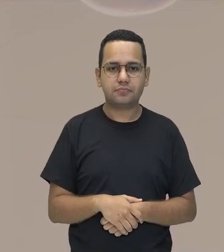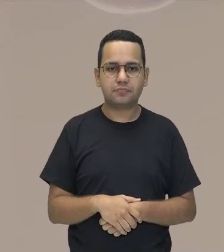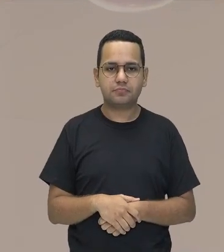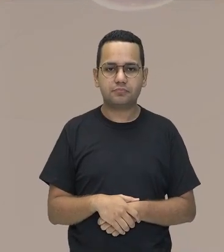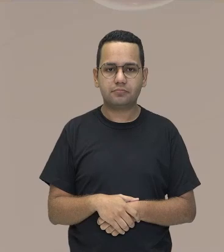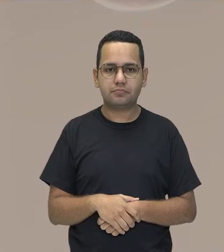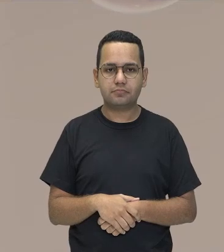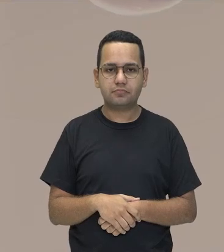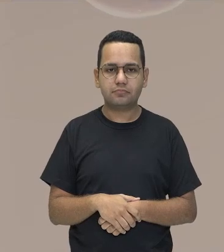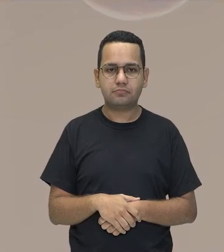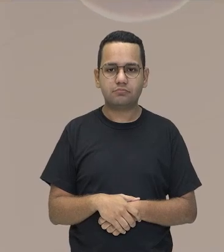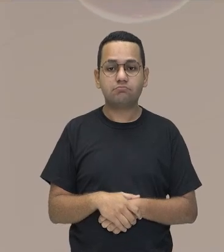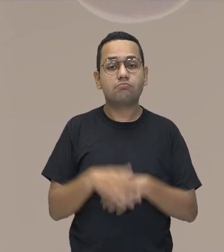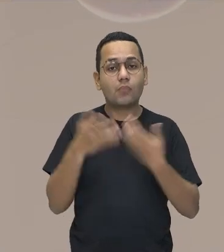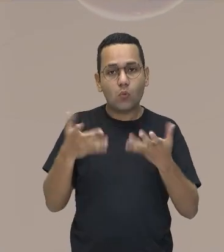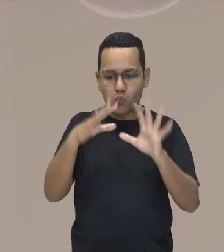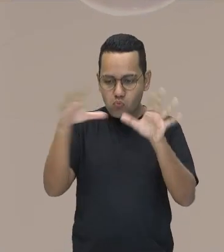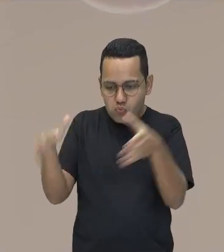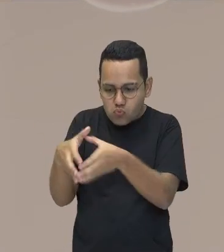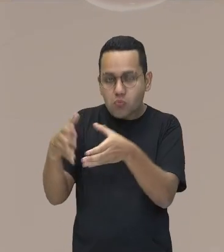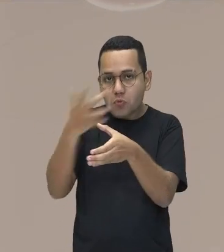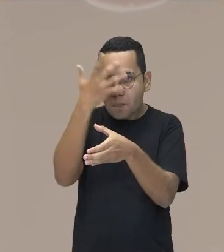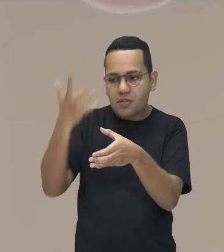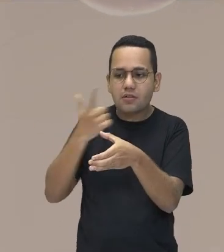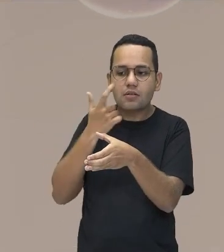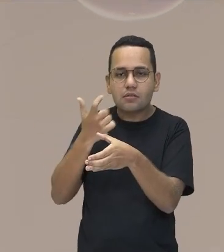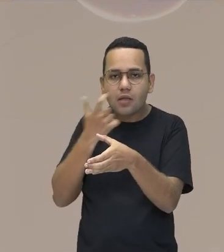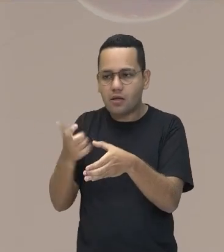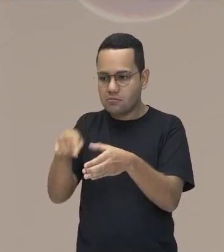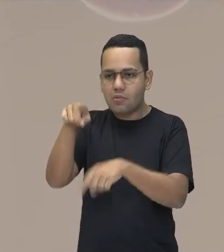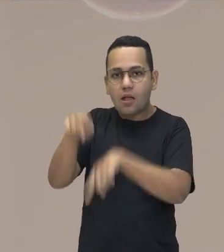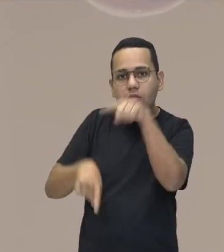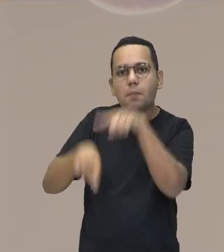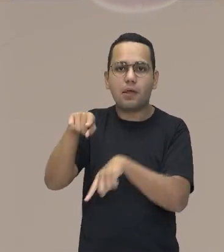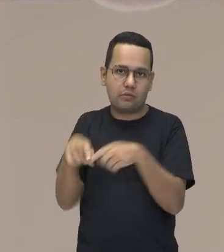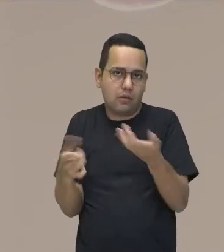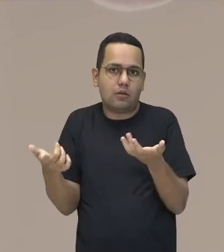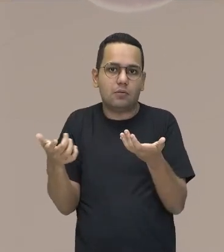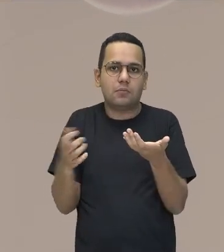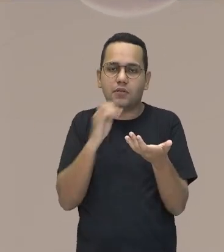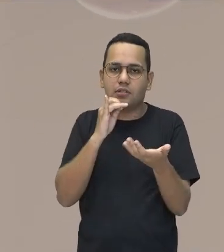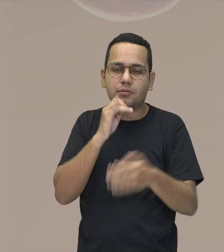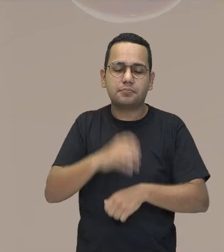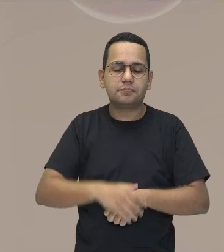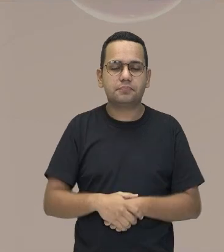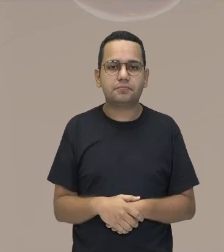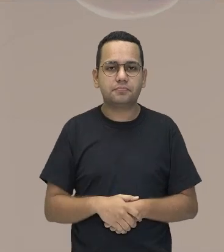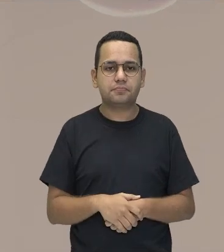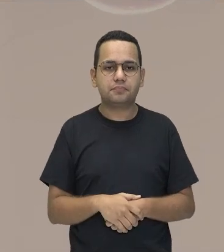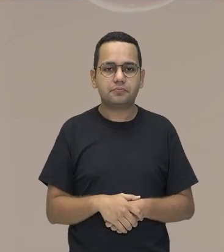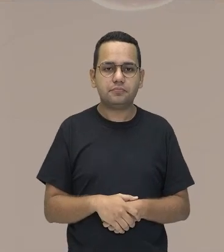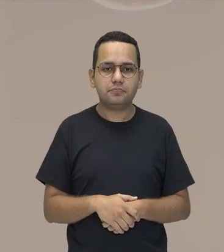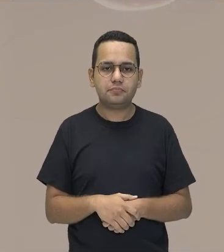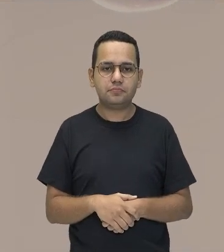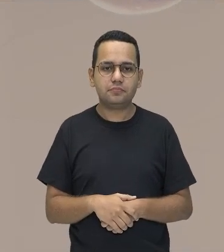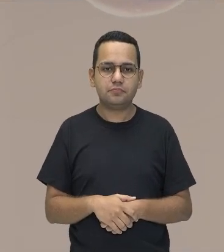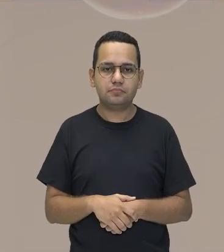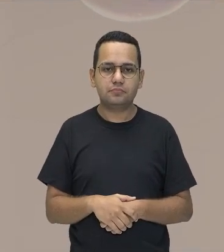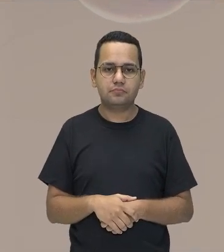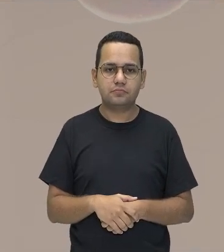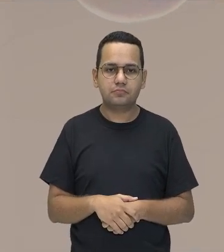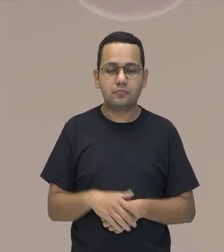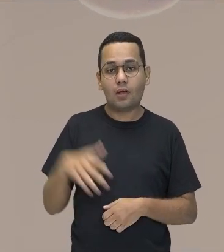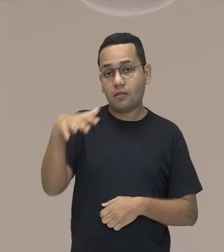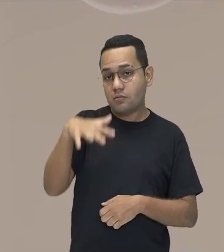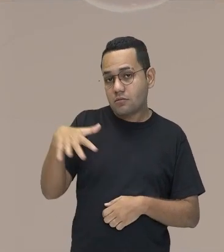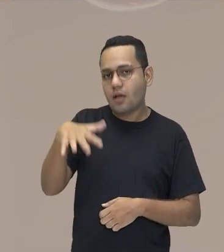significa partes interessadas. Não esqueçam disso, tá? Stakeholders significa partes interessadas. No mundo corporativo,